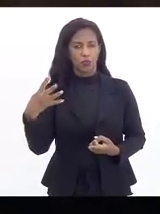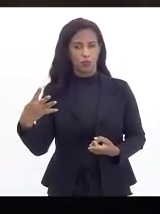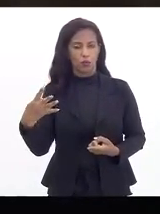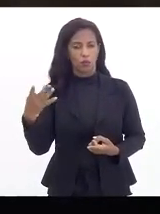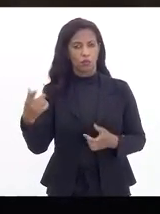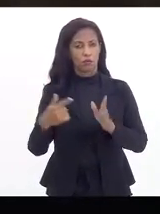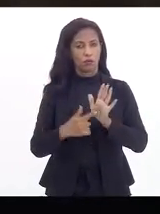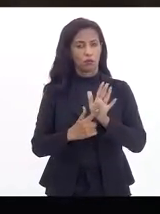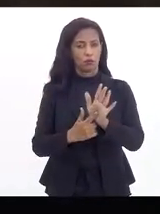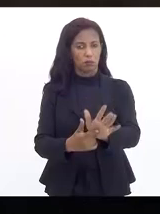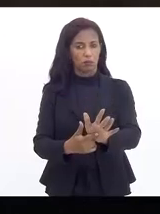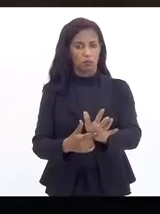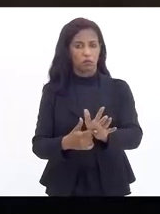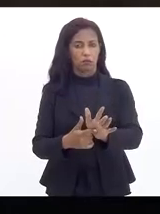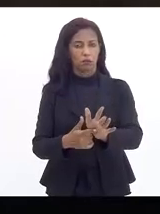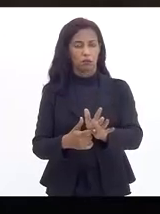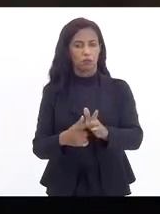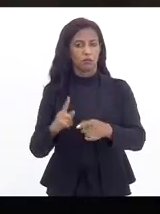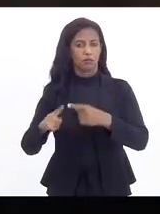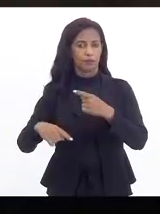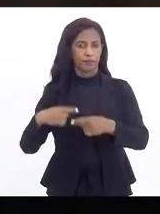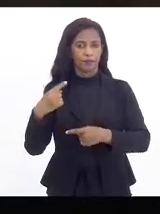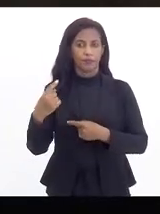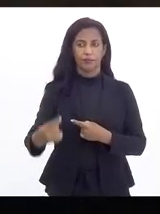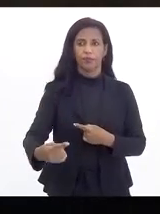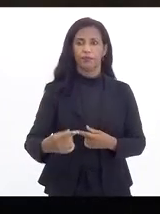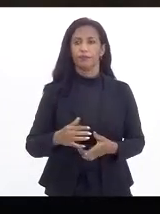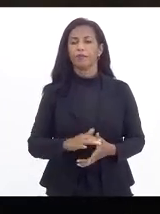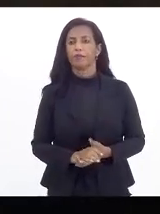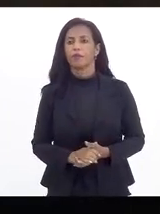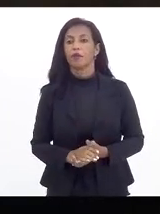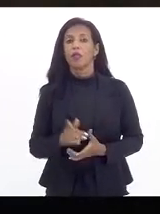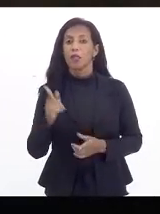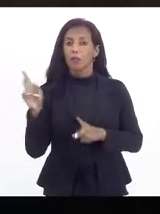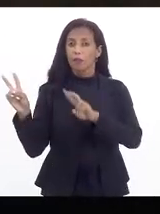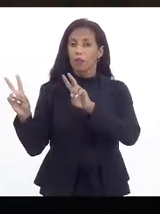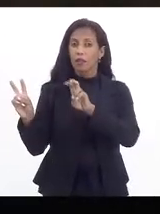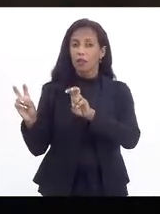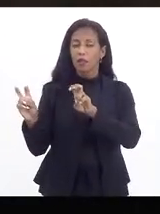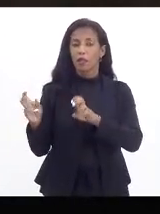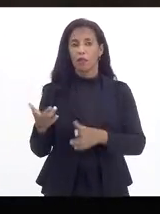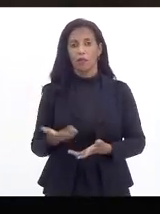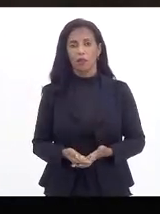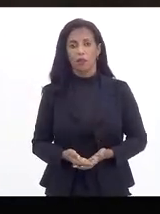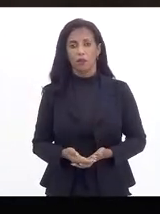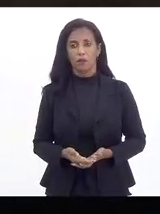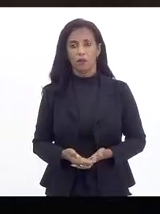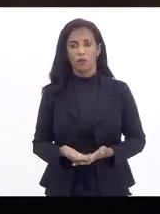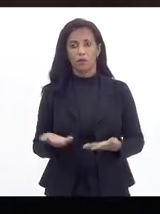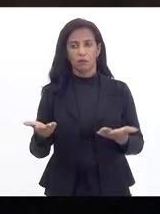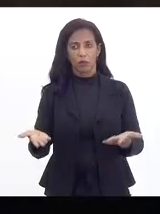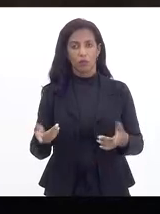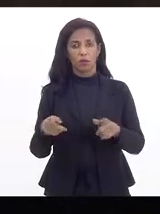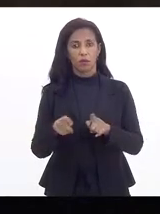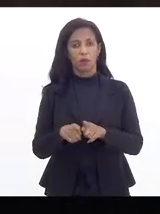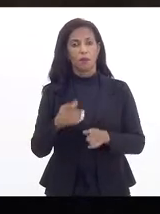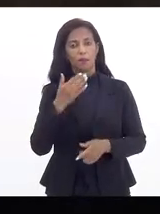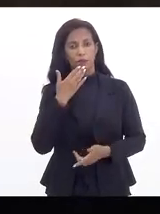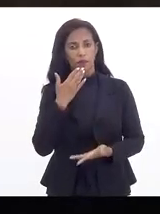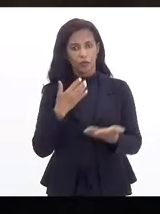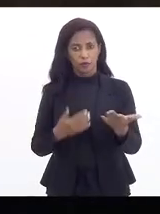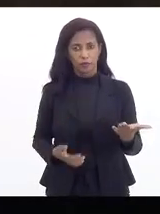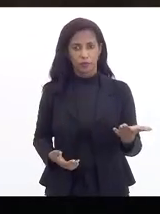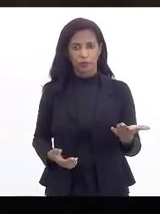foi apresentado a posteriori, também trata deste tema. E, portanto, e inclusive pedir a Vossa